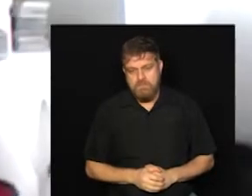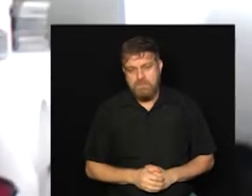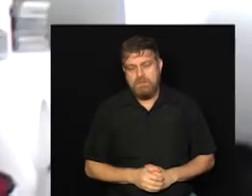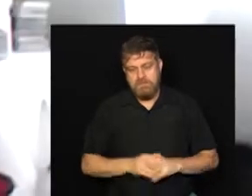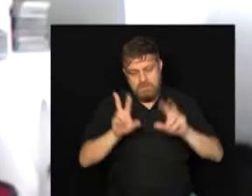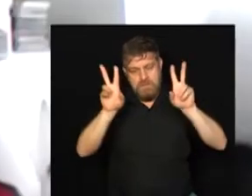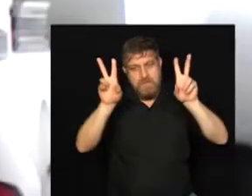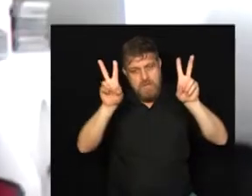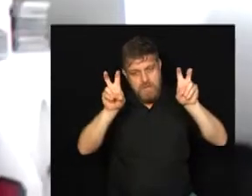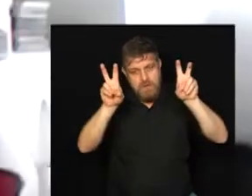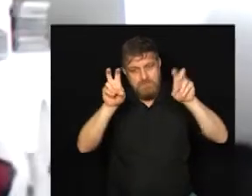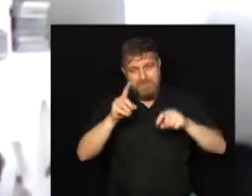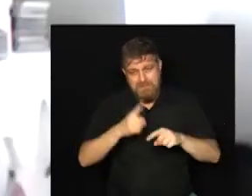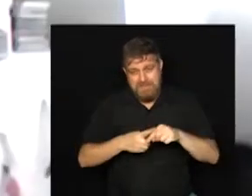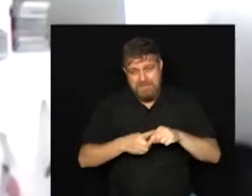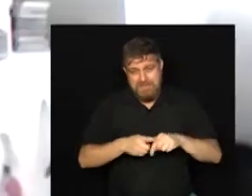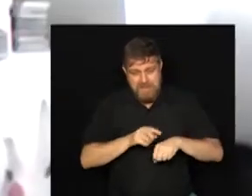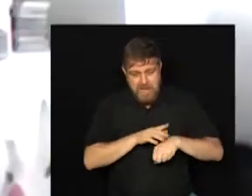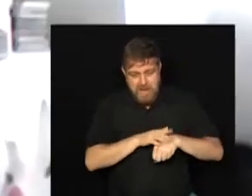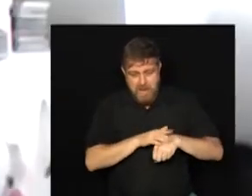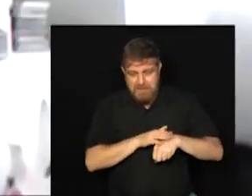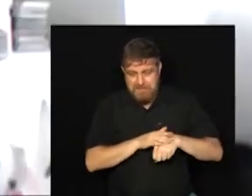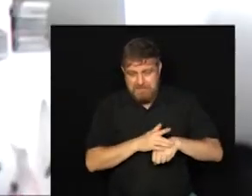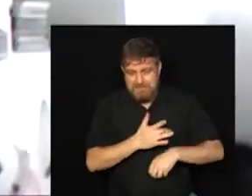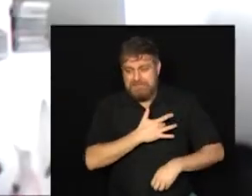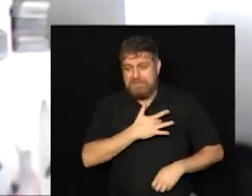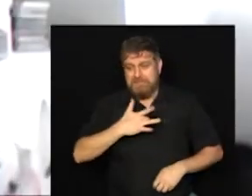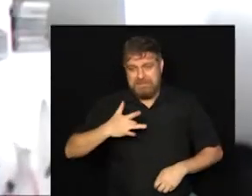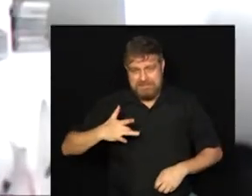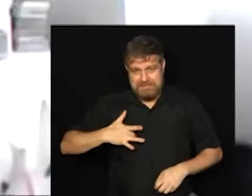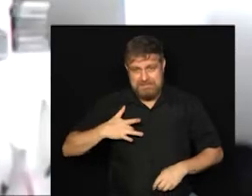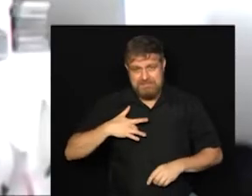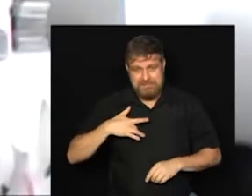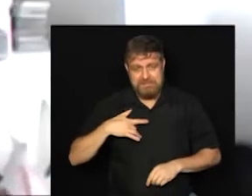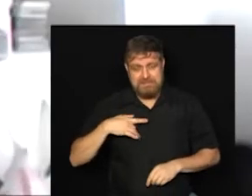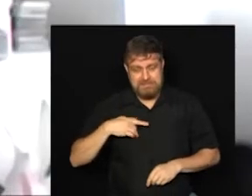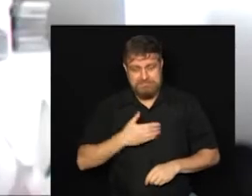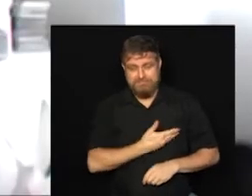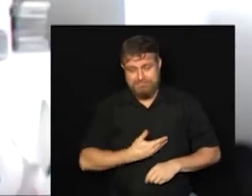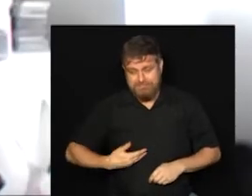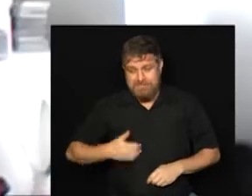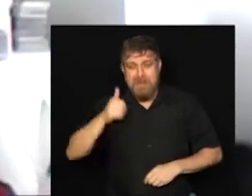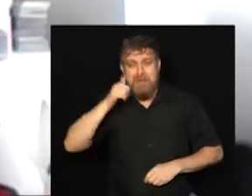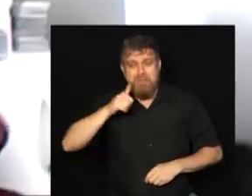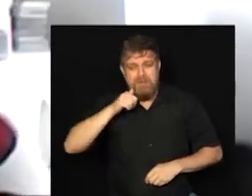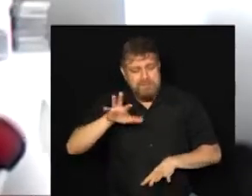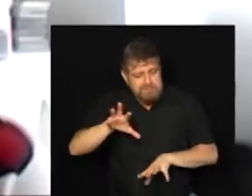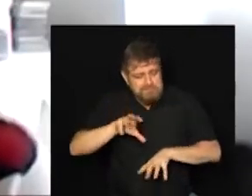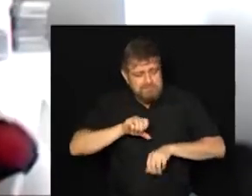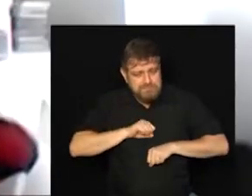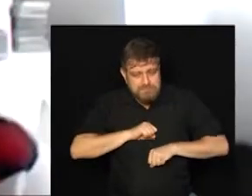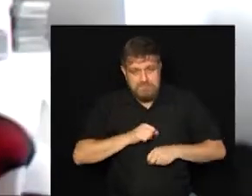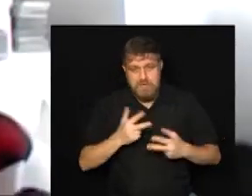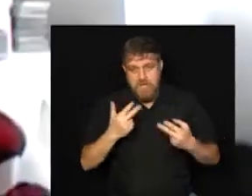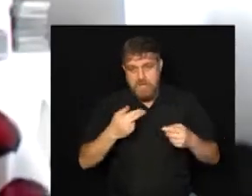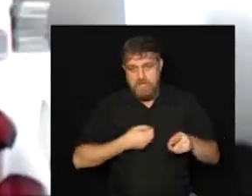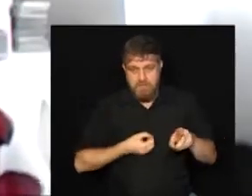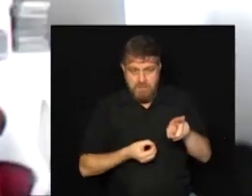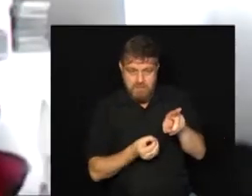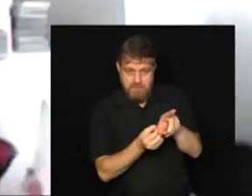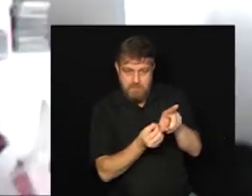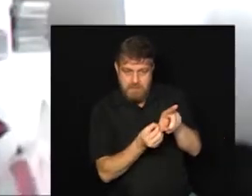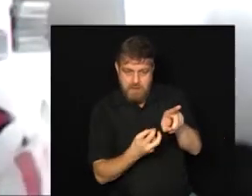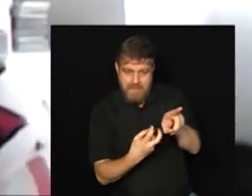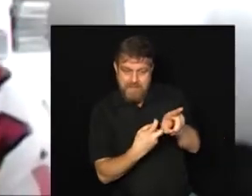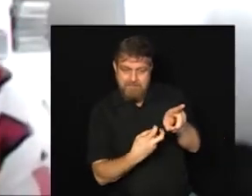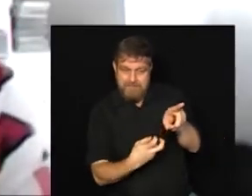É um assunto porque é uma doença, um problema de saúde pública, né, que atinge mulheres. Do mesmo jeito que o câncer de próstata